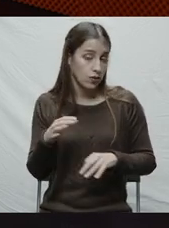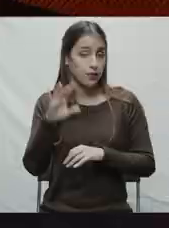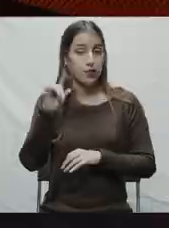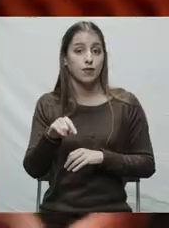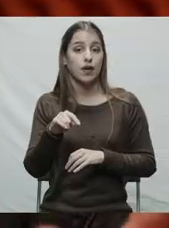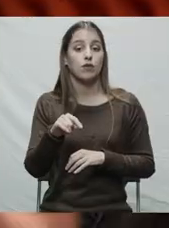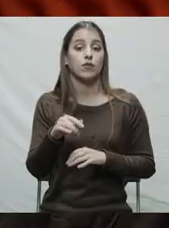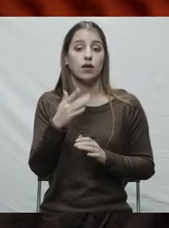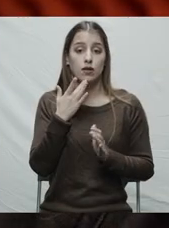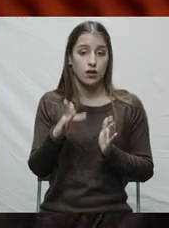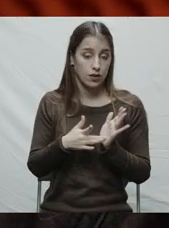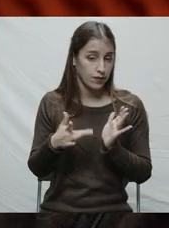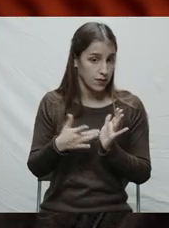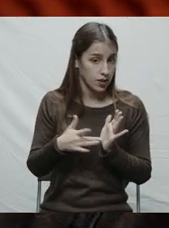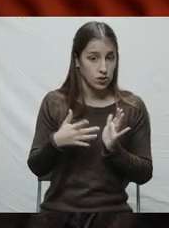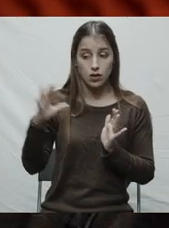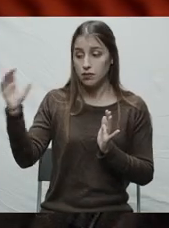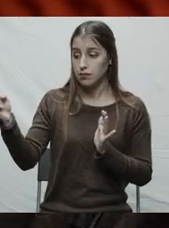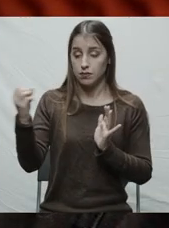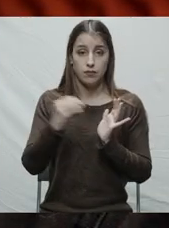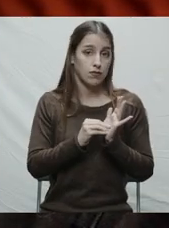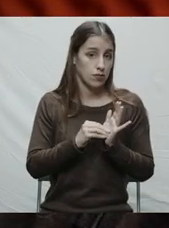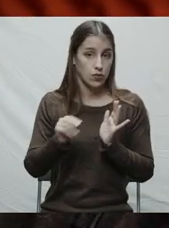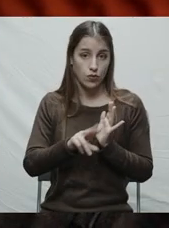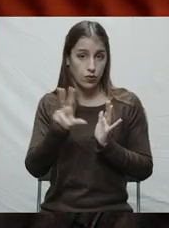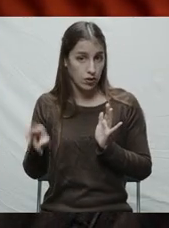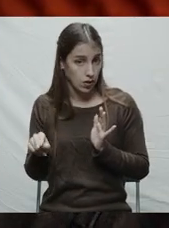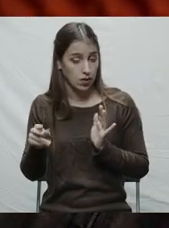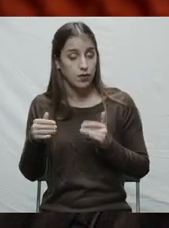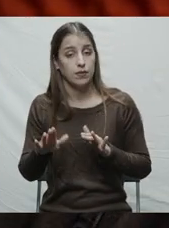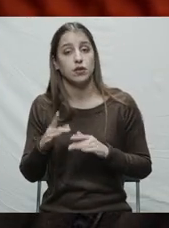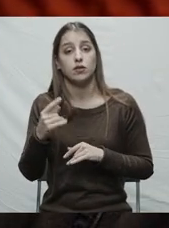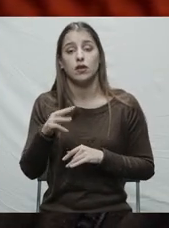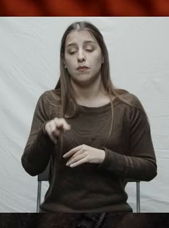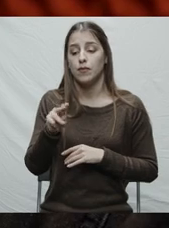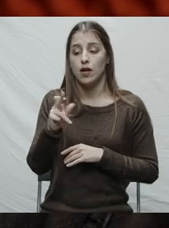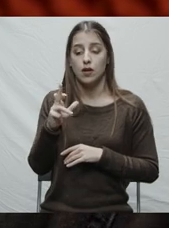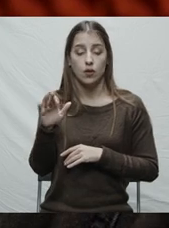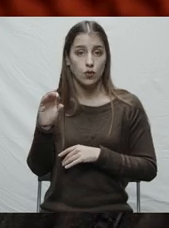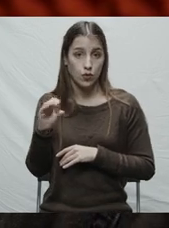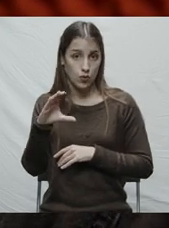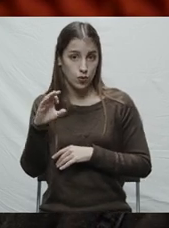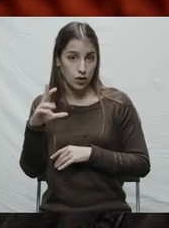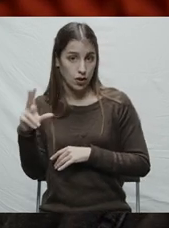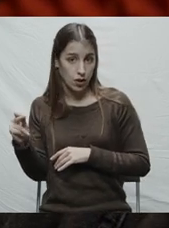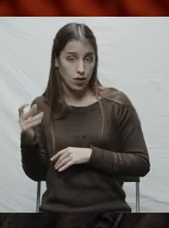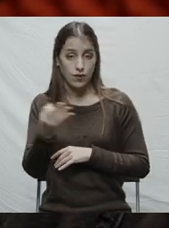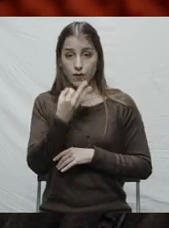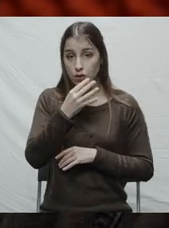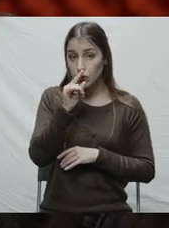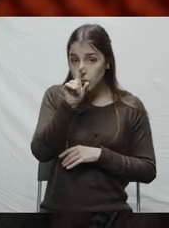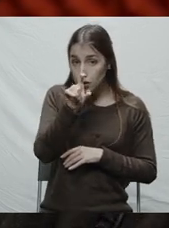E uma, digamos, revista nunca eu diria meter aquilo. Tens o Claro. Mário Correia, que é um investigador que não fala literalmente nada sobre a nossa